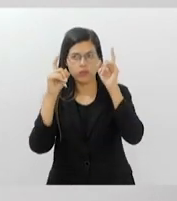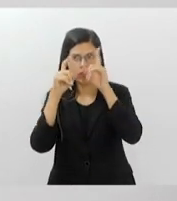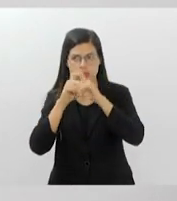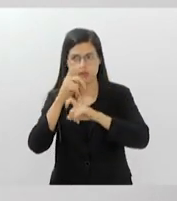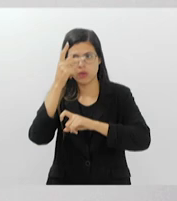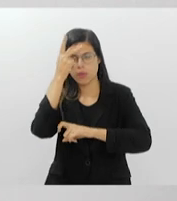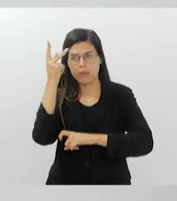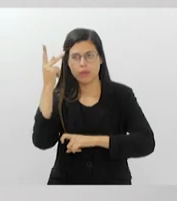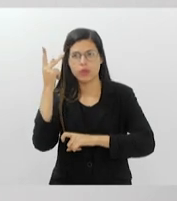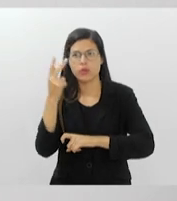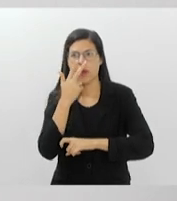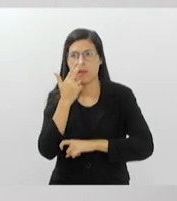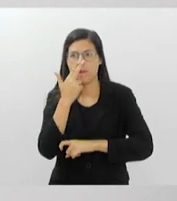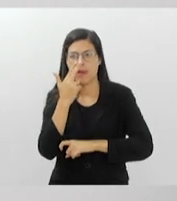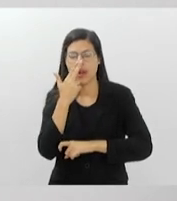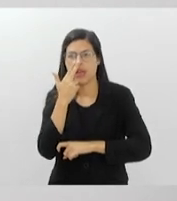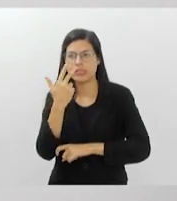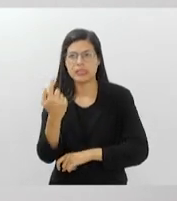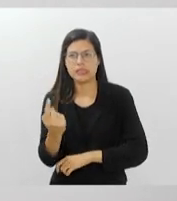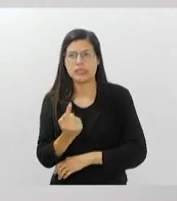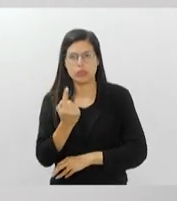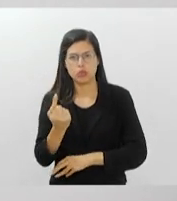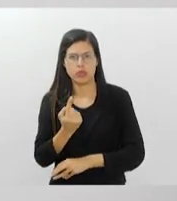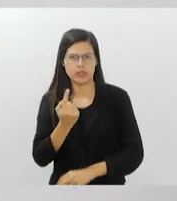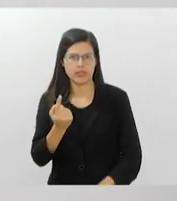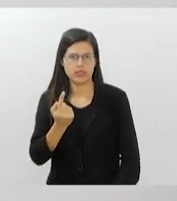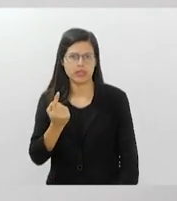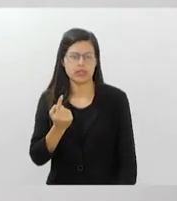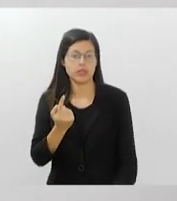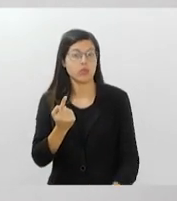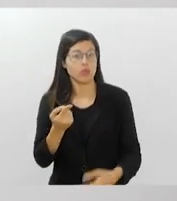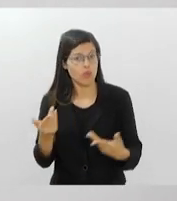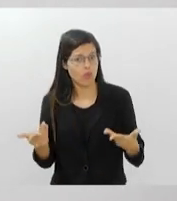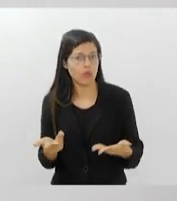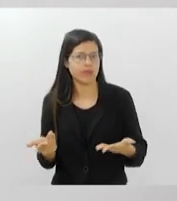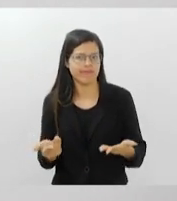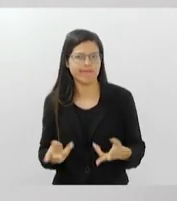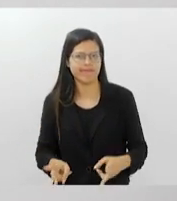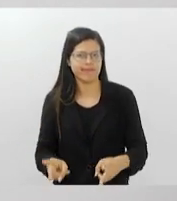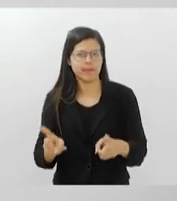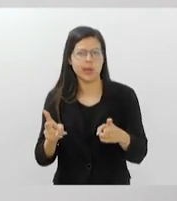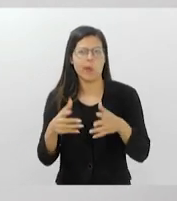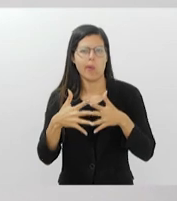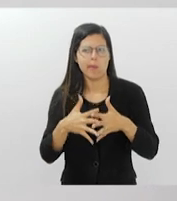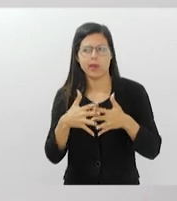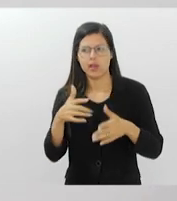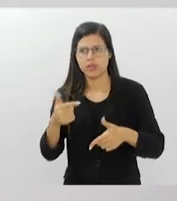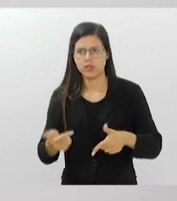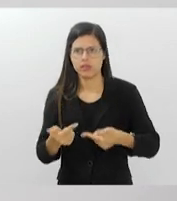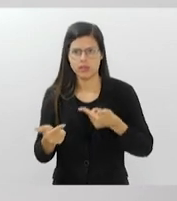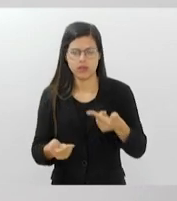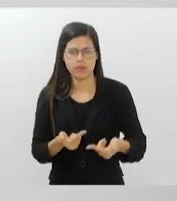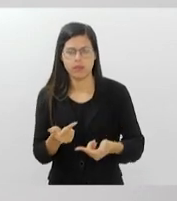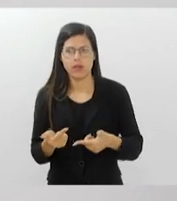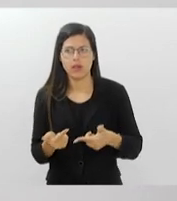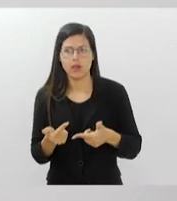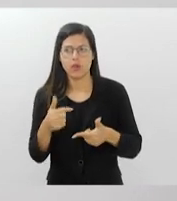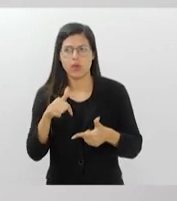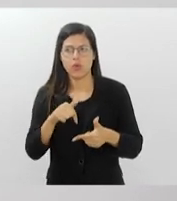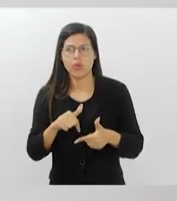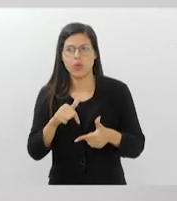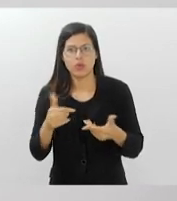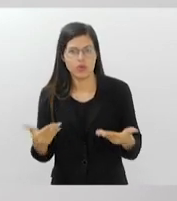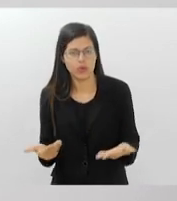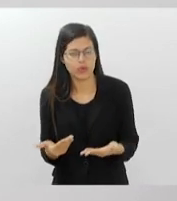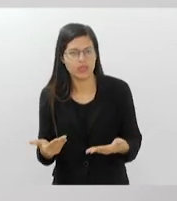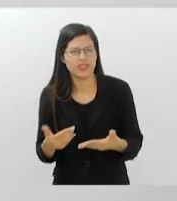isola ainda em peno século XX então fica muito complicado pra gente Esse trabalho e com essa Sementinha que foi plantada